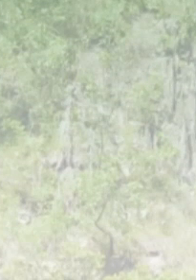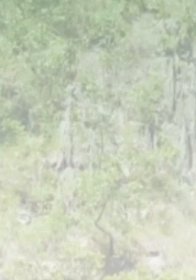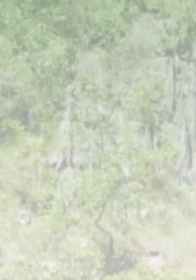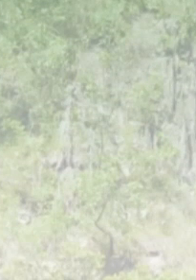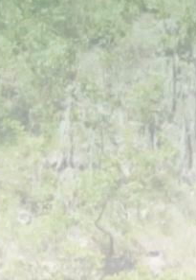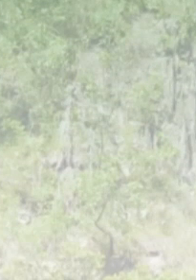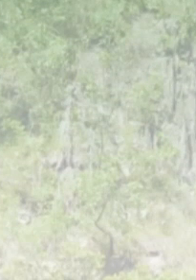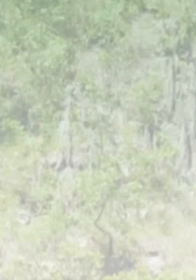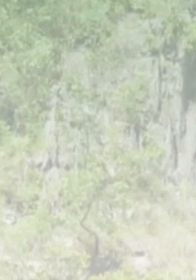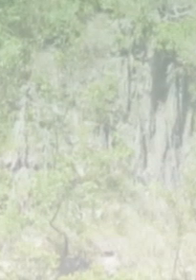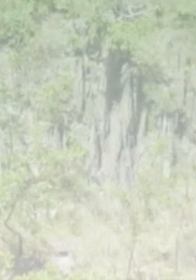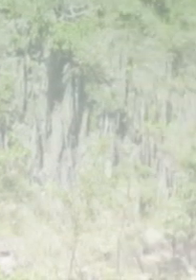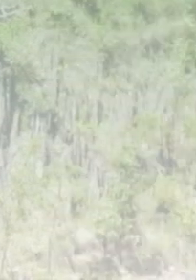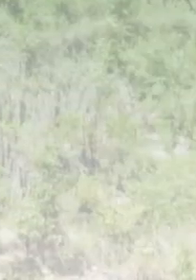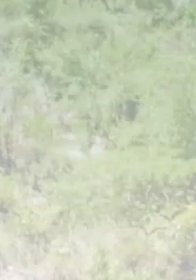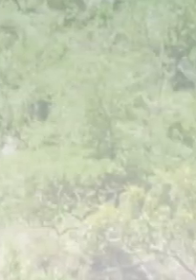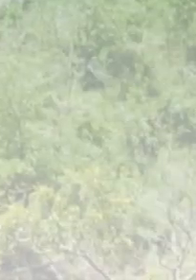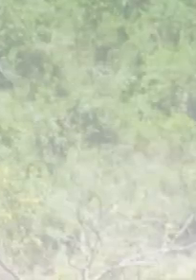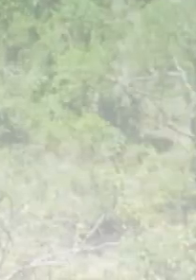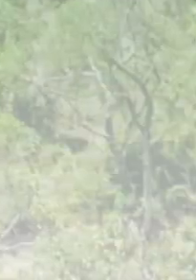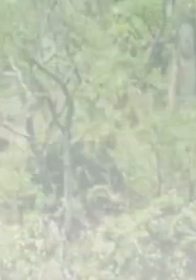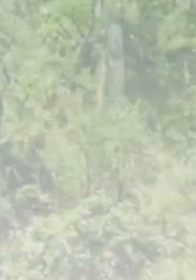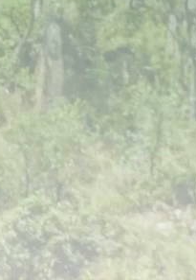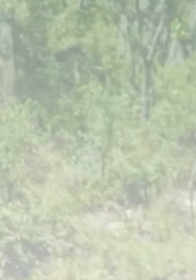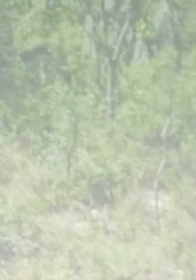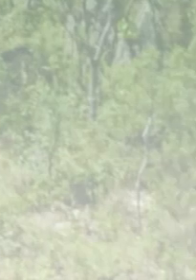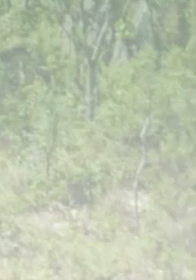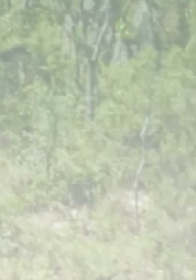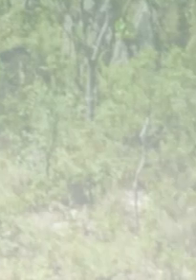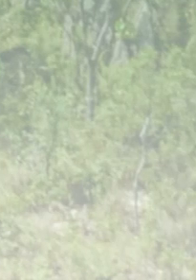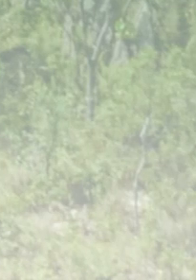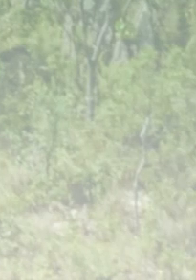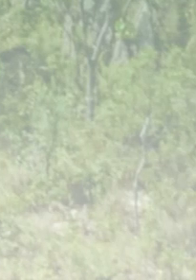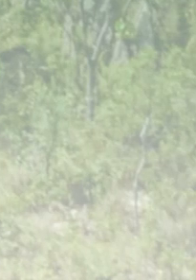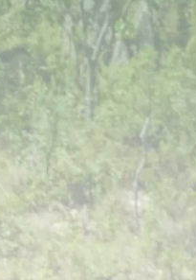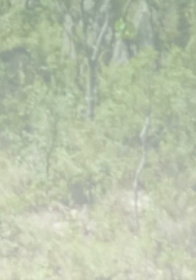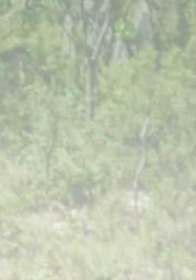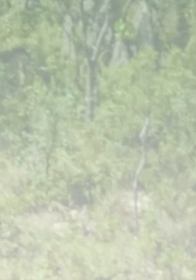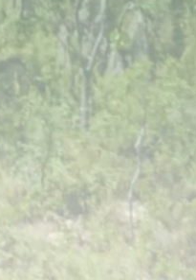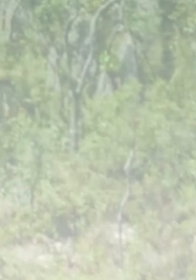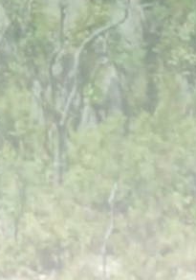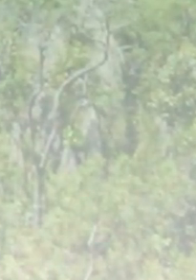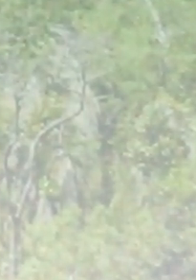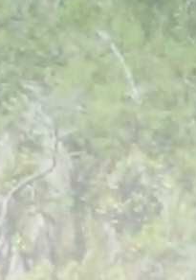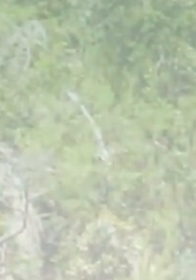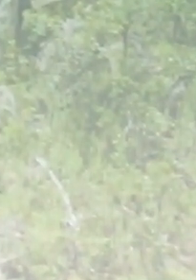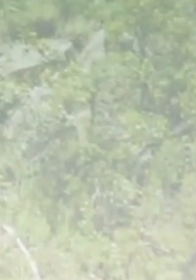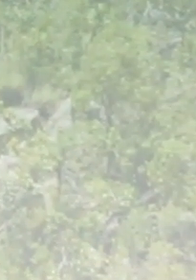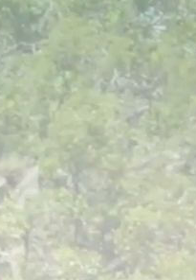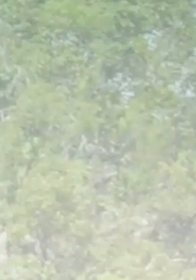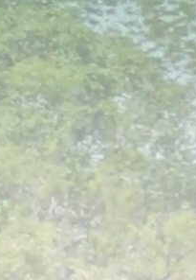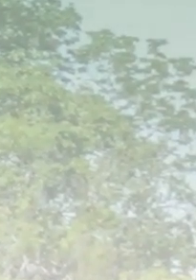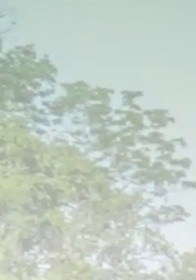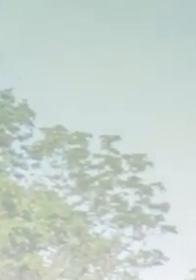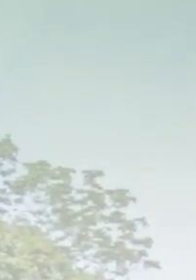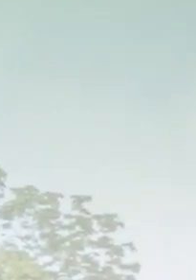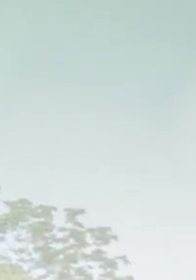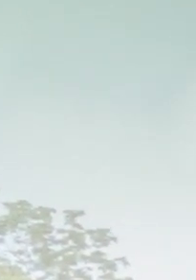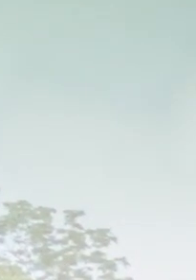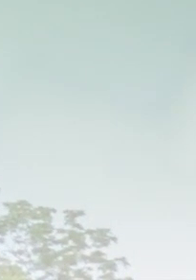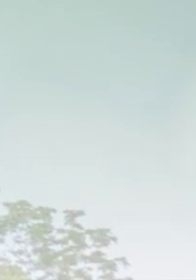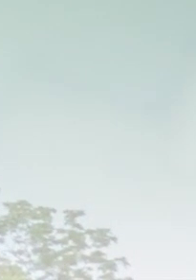raizeiros da Chapada. Tem muito caos pra contar